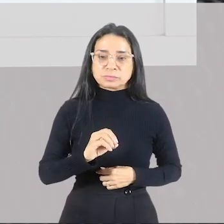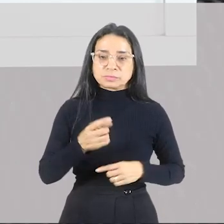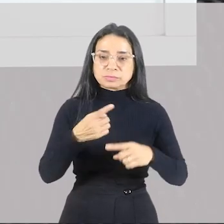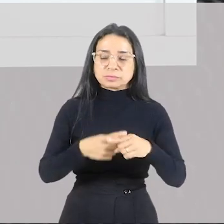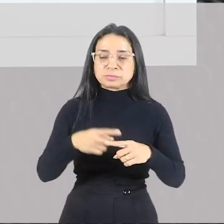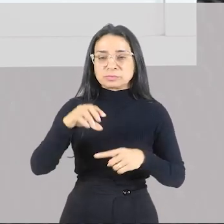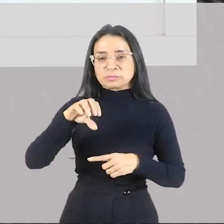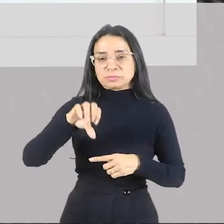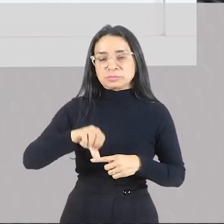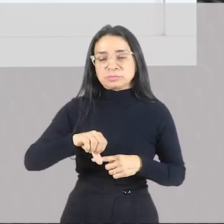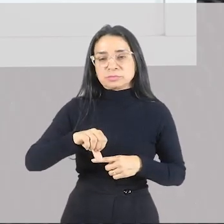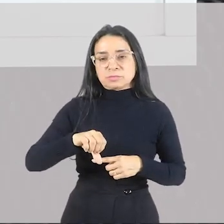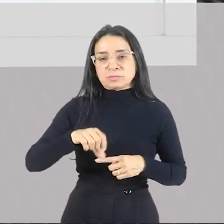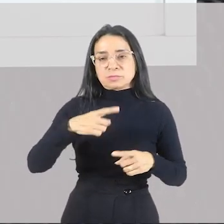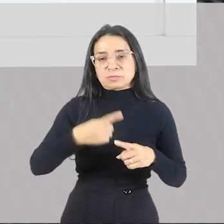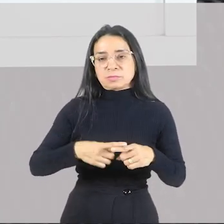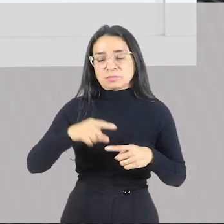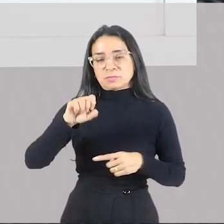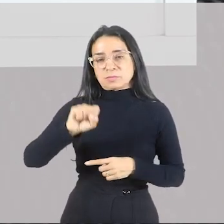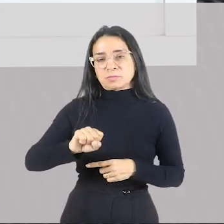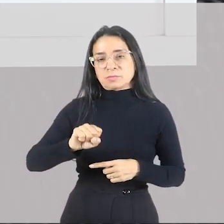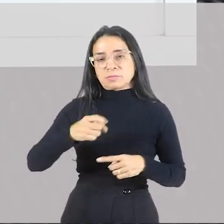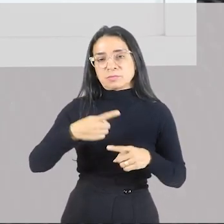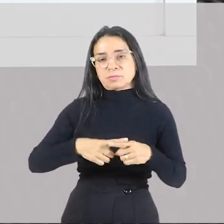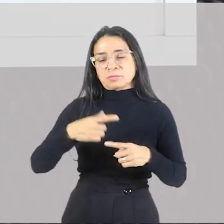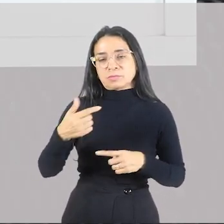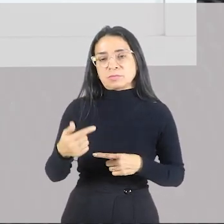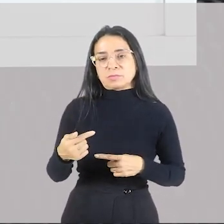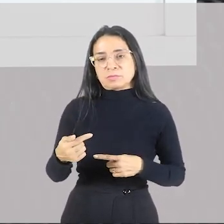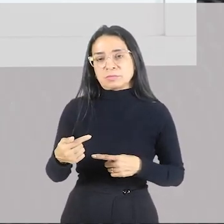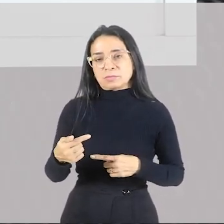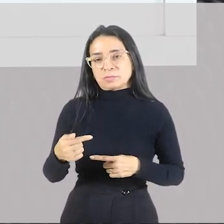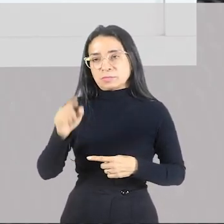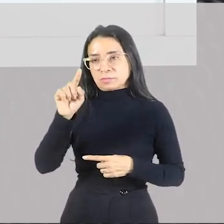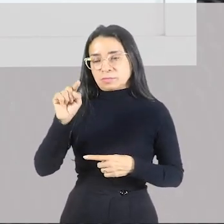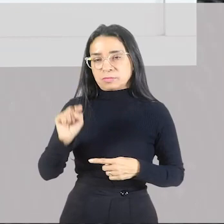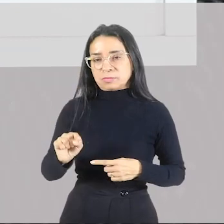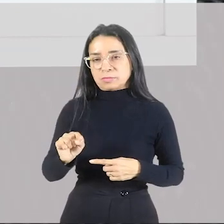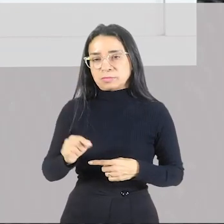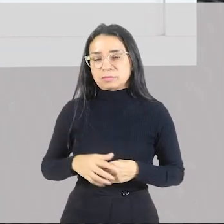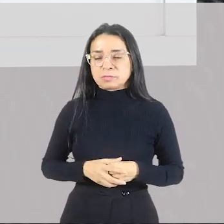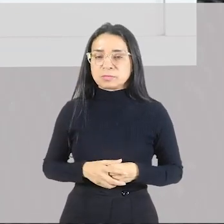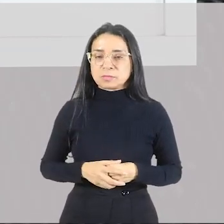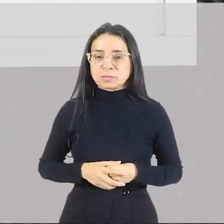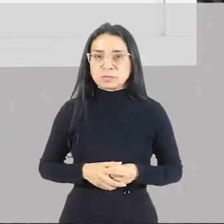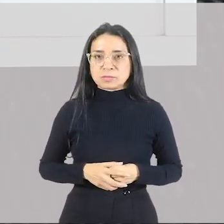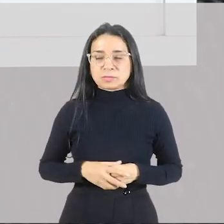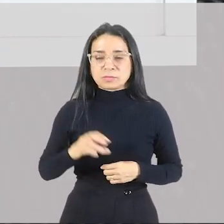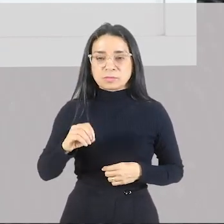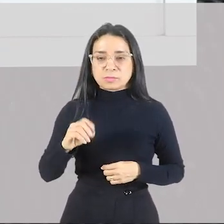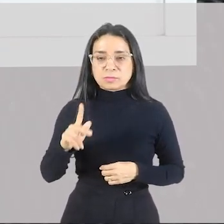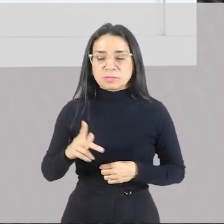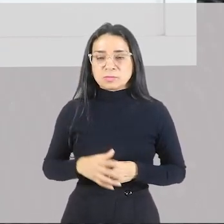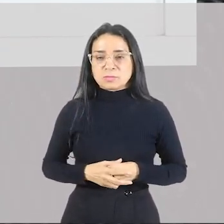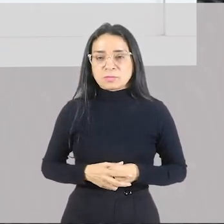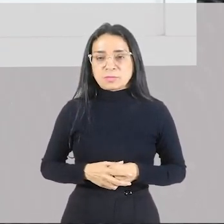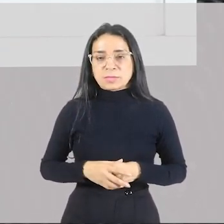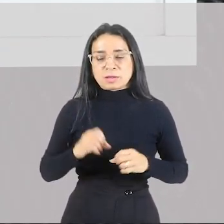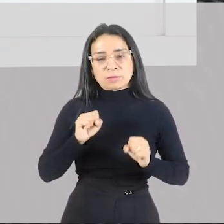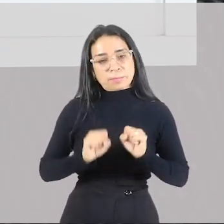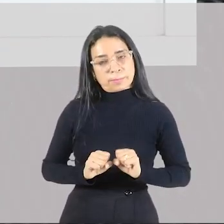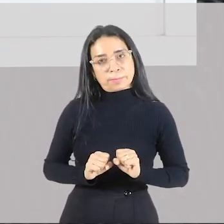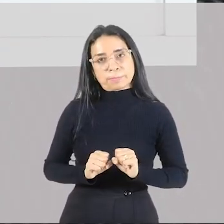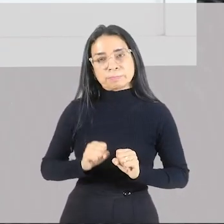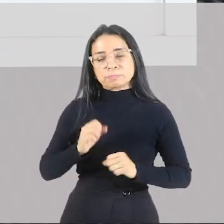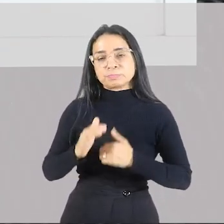vezes 9 vezes 8 vezes 7 fatorial. Beleza? Aqui eu posso